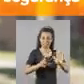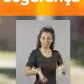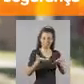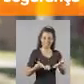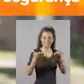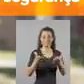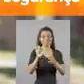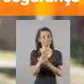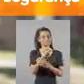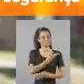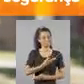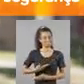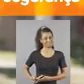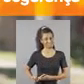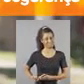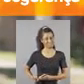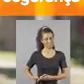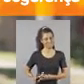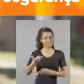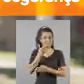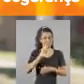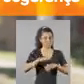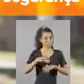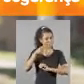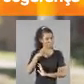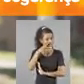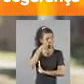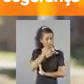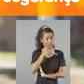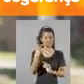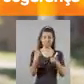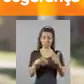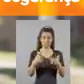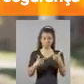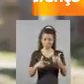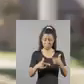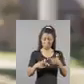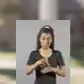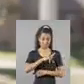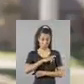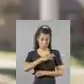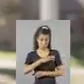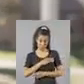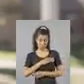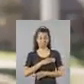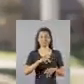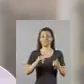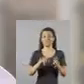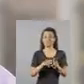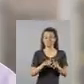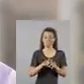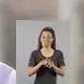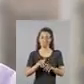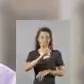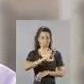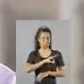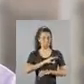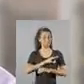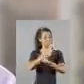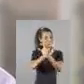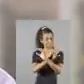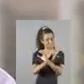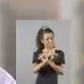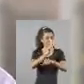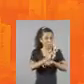de incentivo à segurança pública para fortalecer a Guarda Municipal, Polícia Civil e Brigada Militar para cuidarem bem